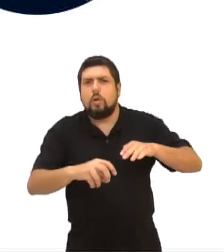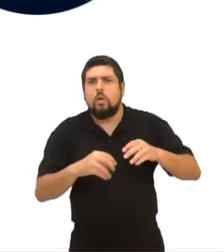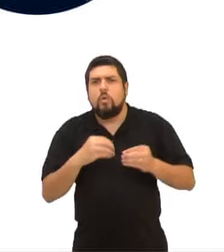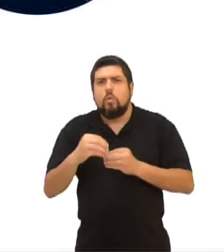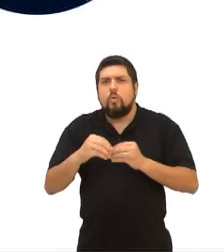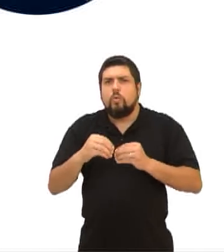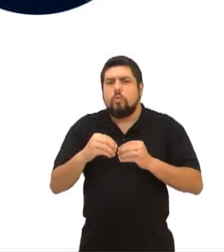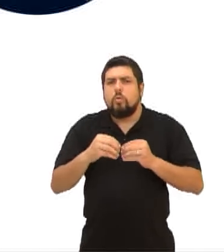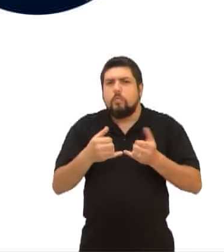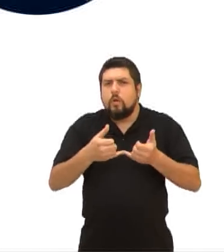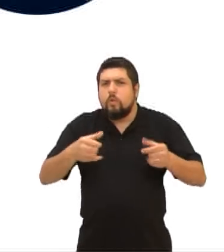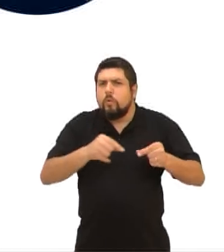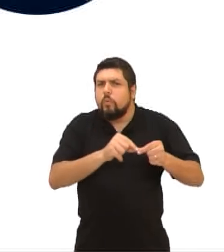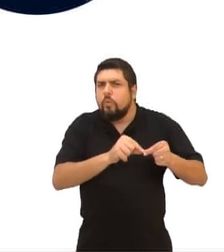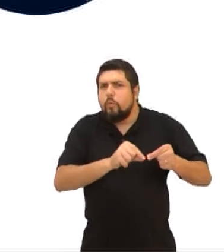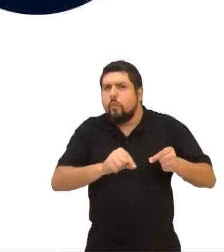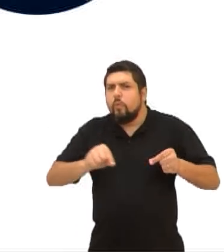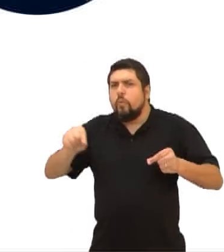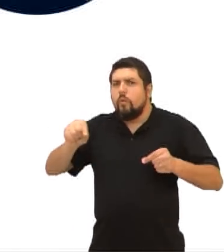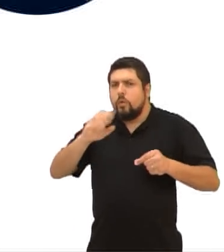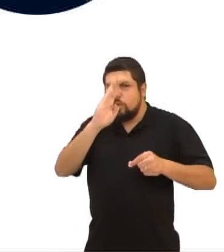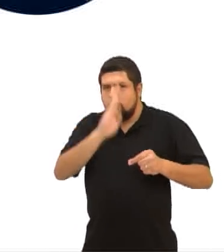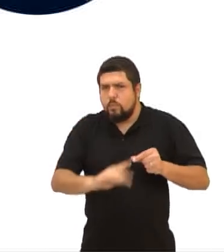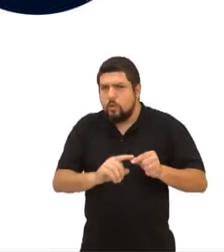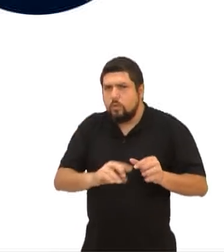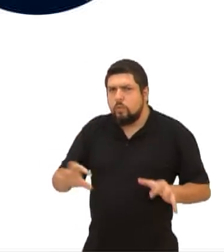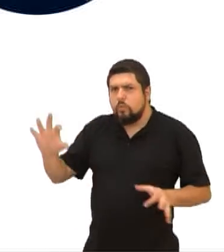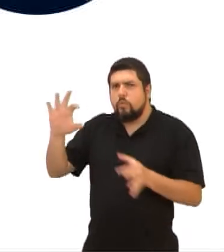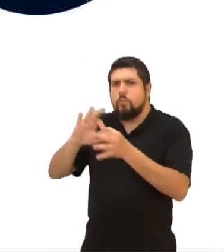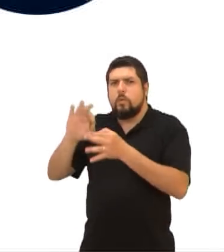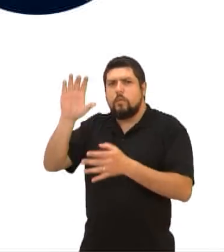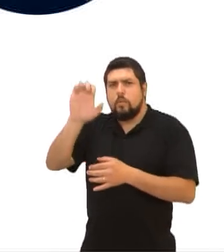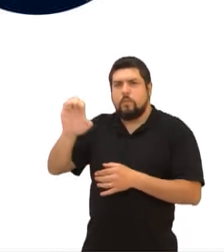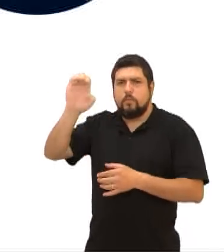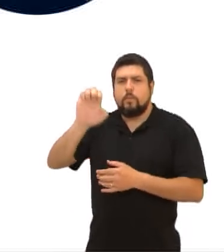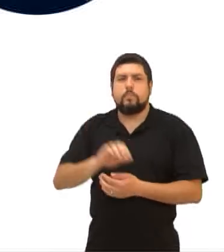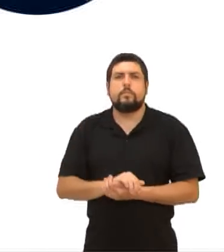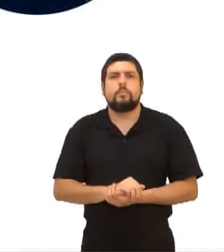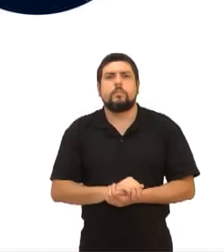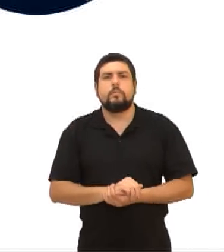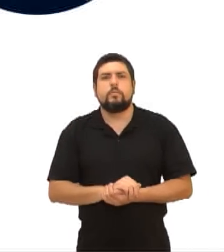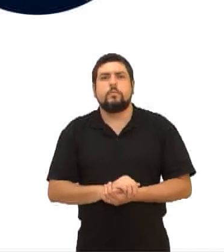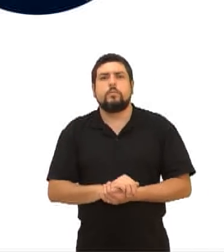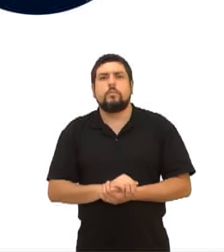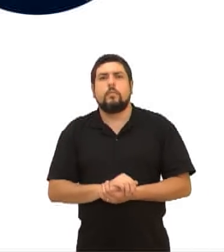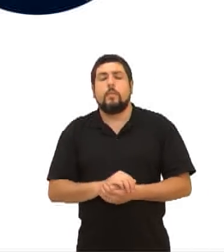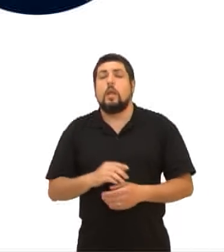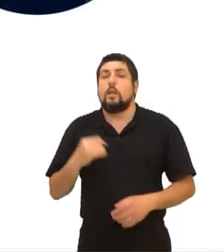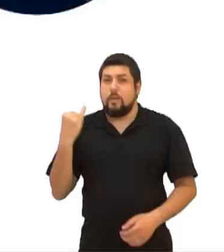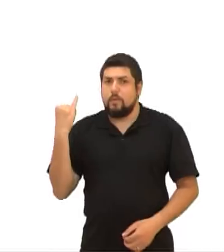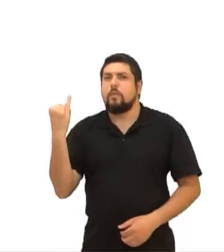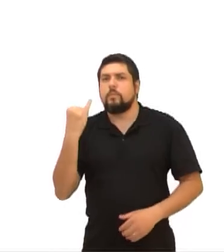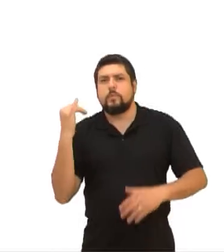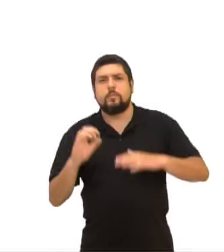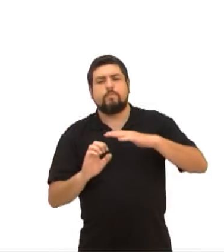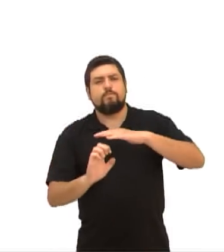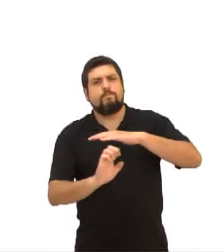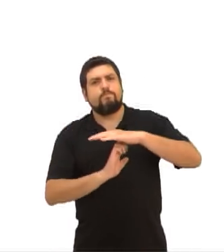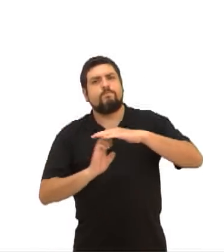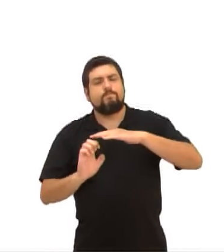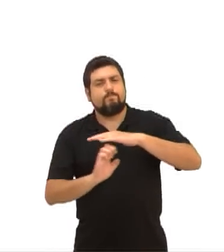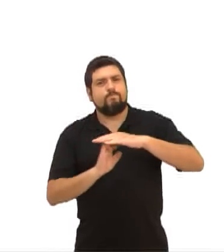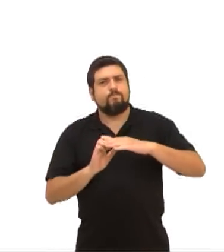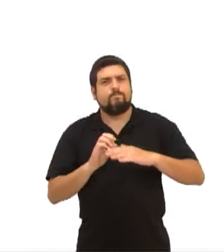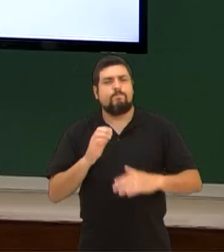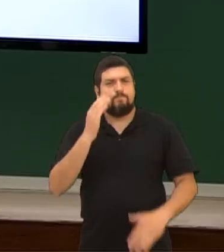isso construído pela figura do Barão de Mauá, o importante empreendedor e empresário do Brasil durante o segundo